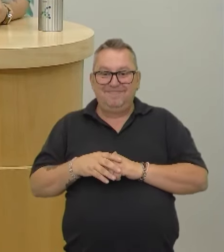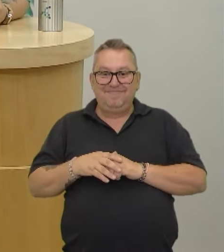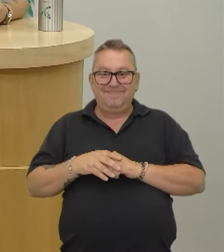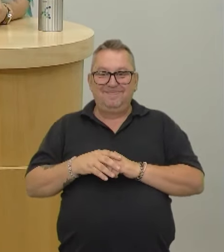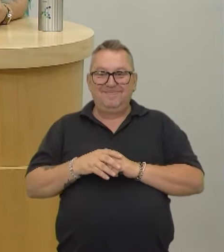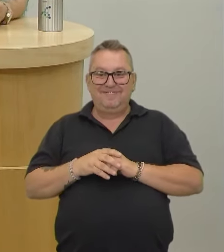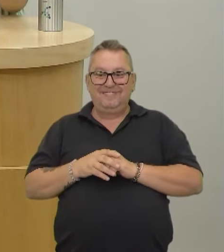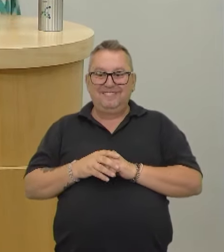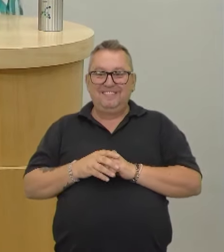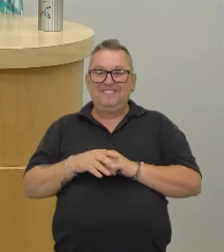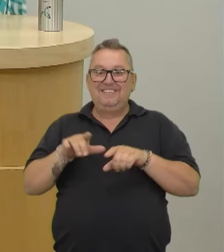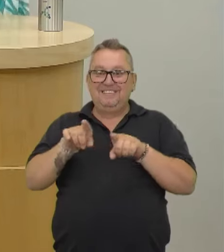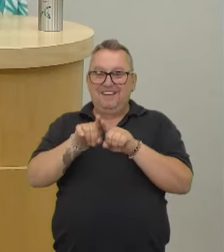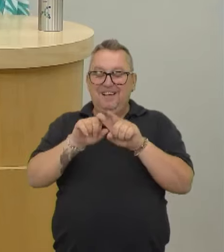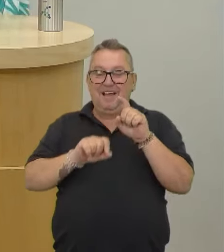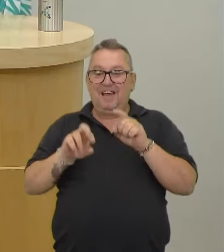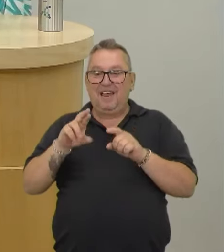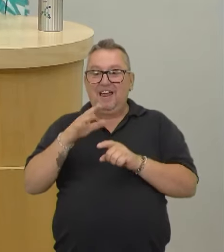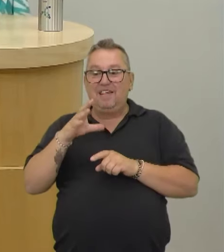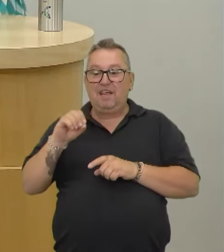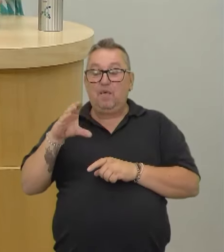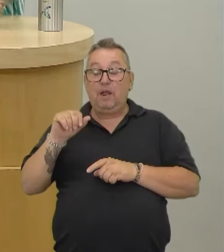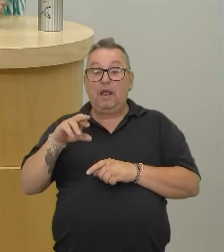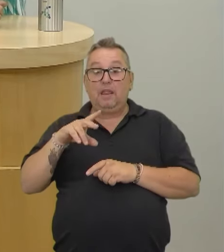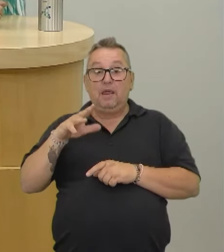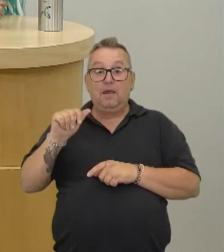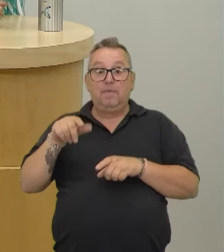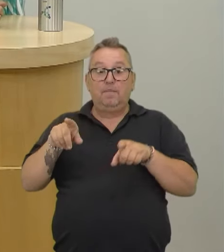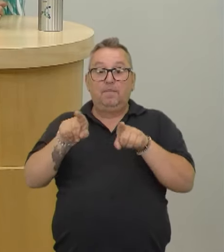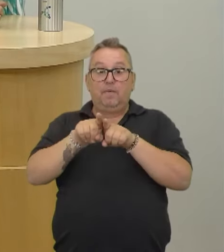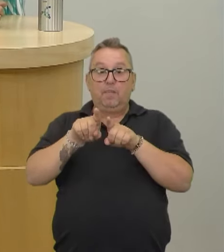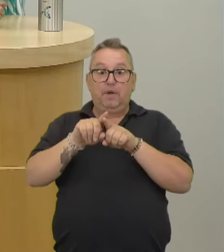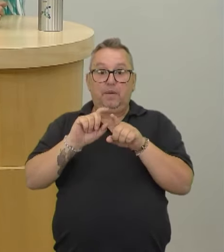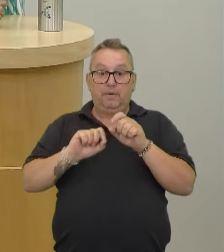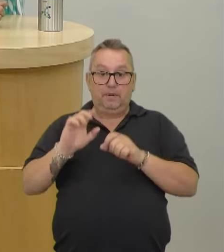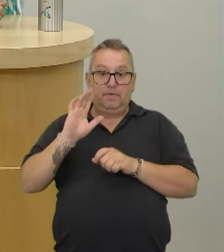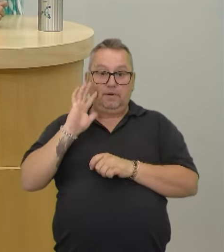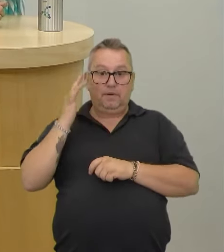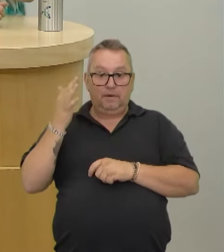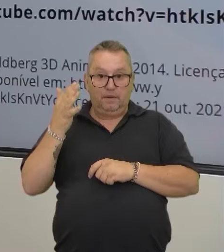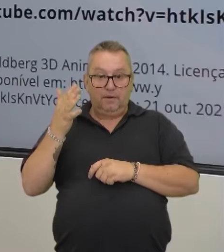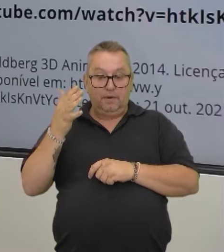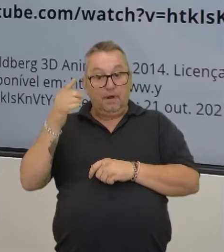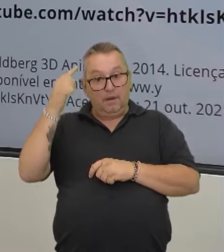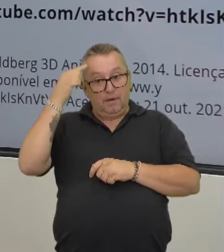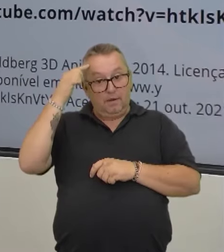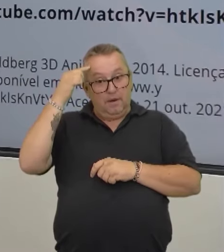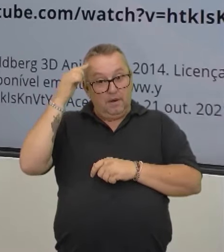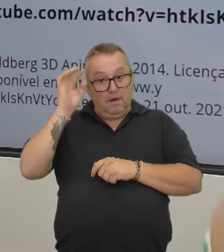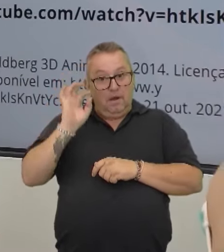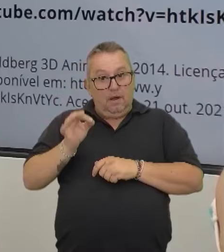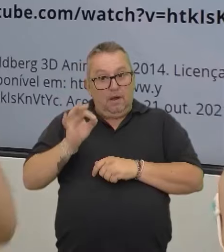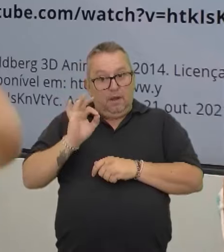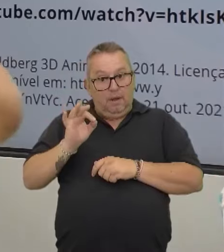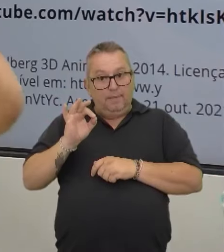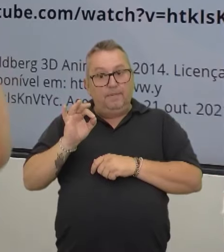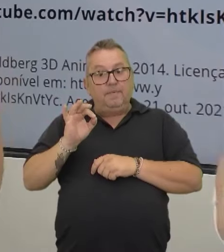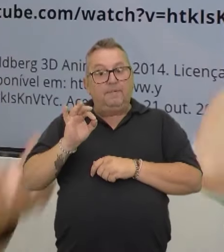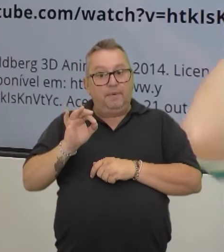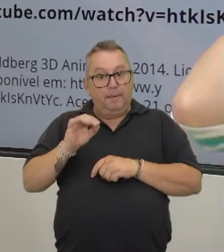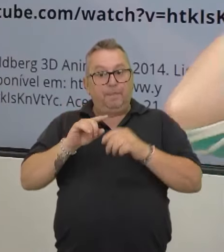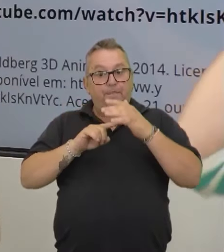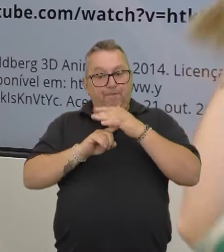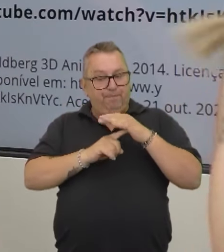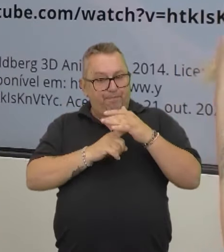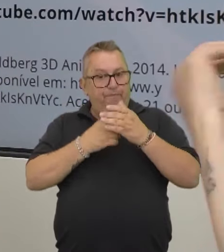Mira no dedo. A reação em cadeia é acertar o dedo. Então, assim, a ideia justamente é ser uma máquina